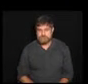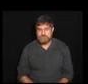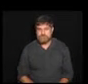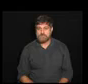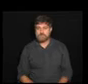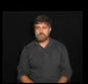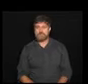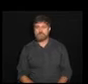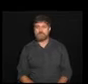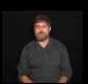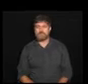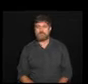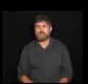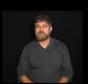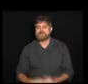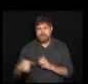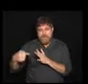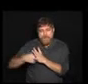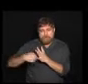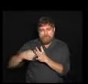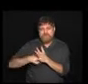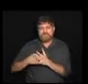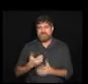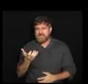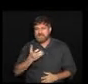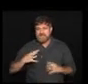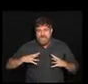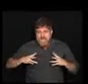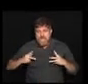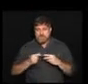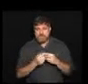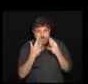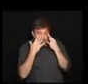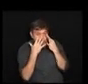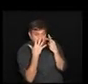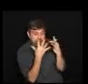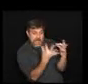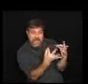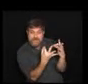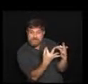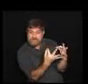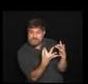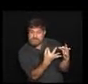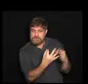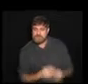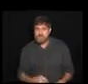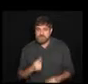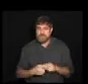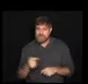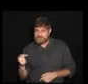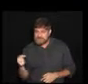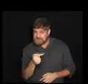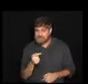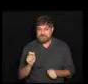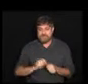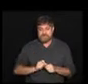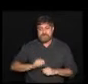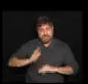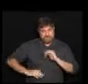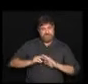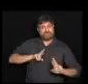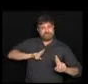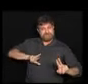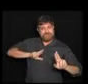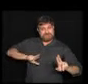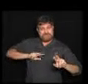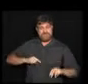Bom, aí outra pergunta, que isso eu gostaria que todos prestassem muita atenção, porque isso faz muita